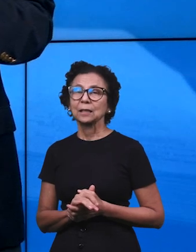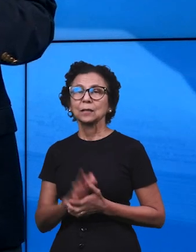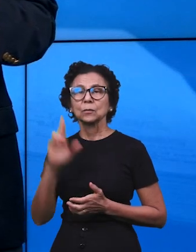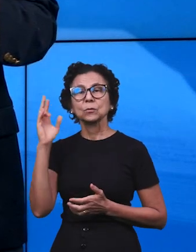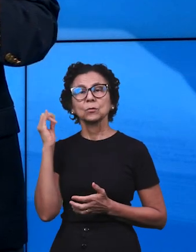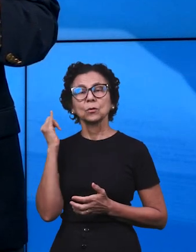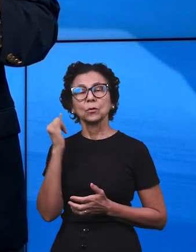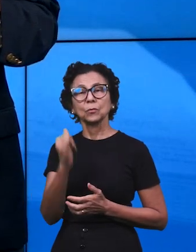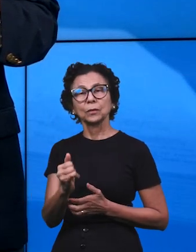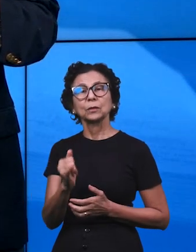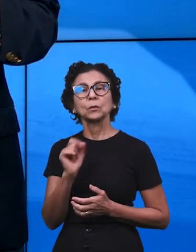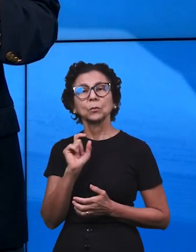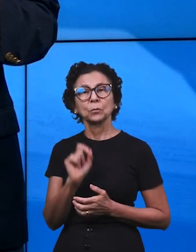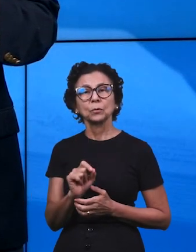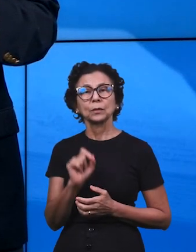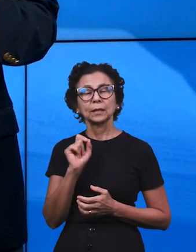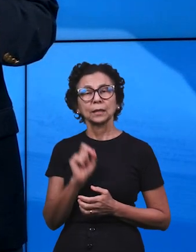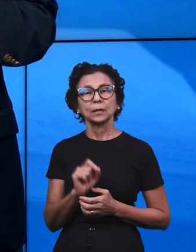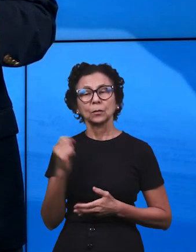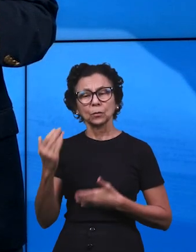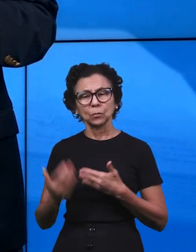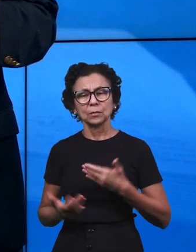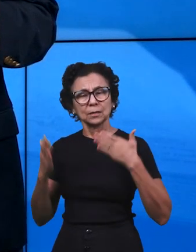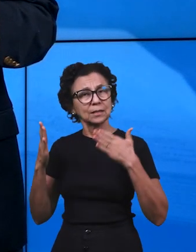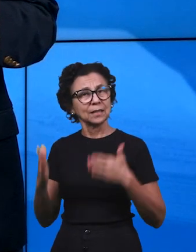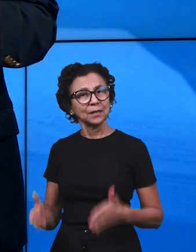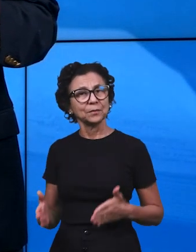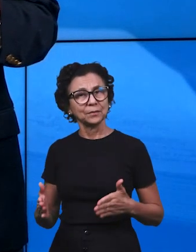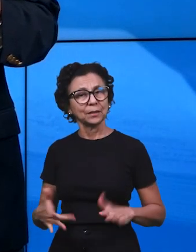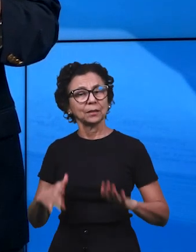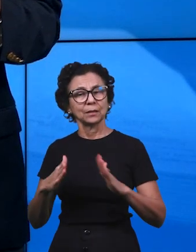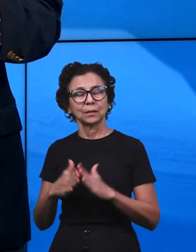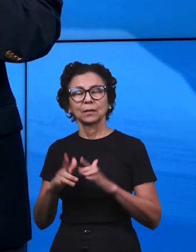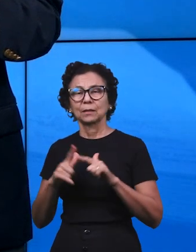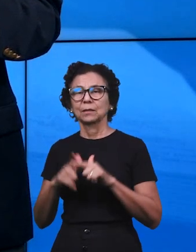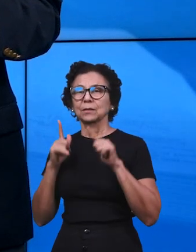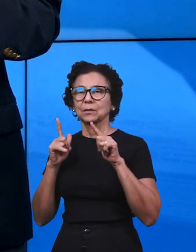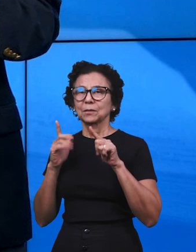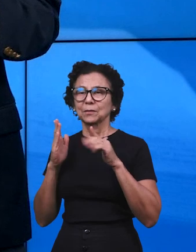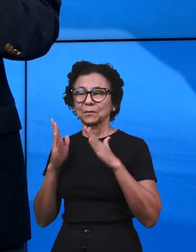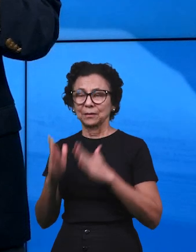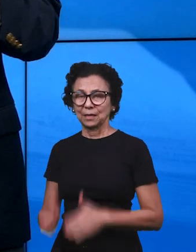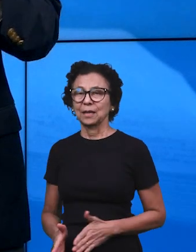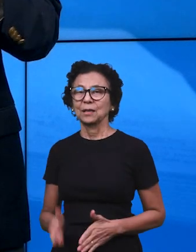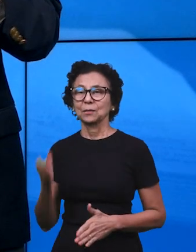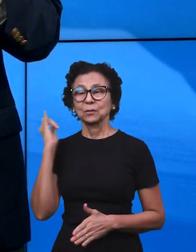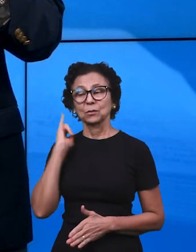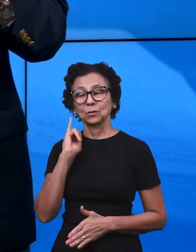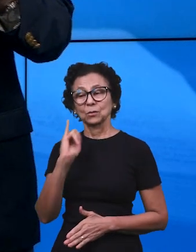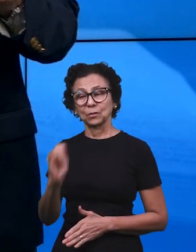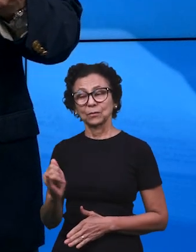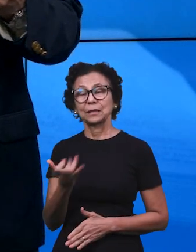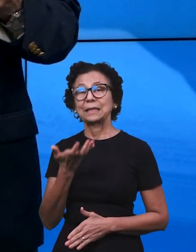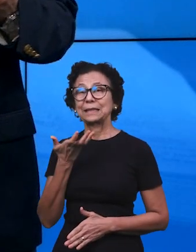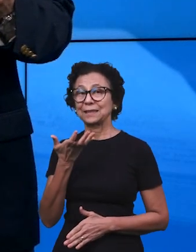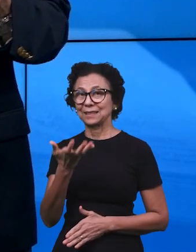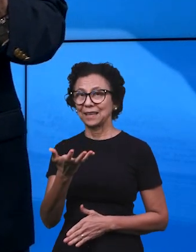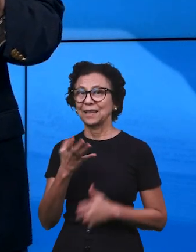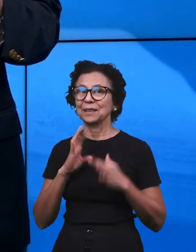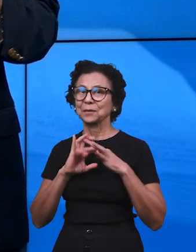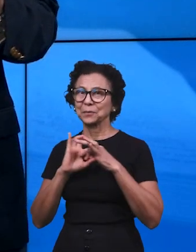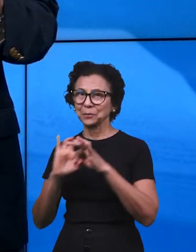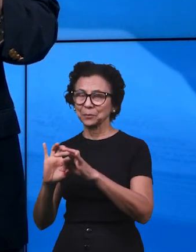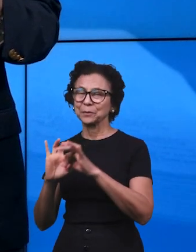ou seja, com o servo fiel, com a igreja fiel, nessa última hora, o Senhor então está dizendo exatamente isso, que Ele quer